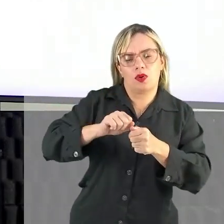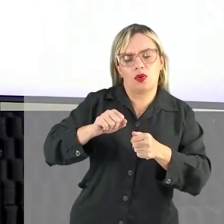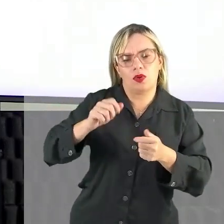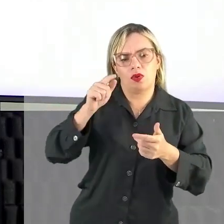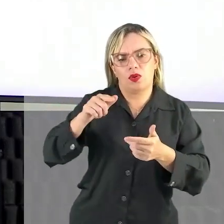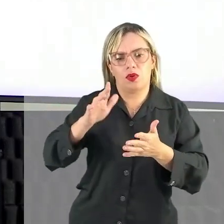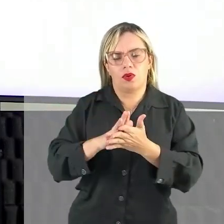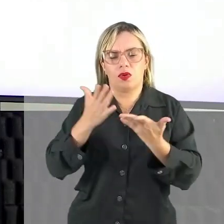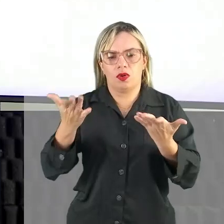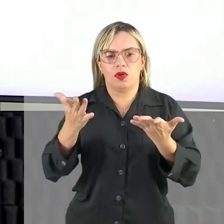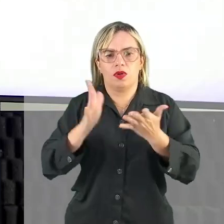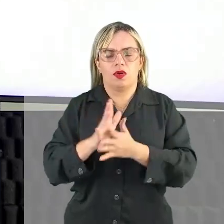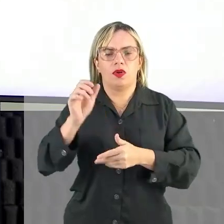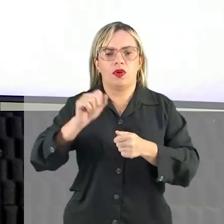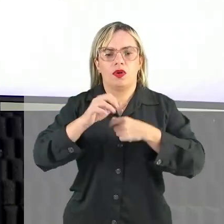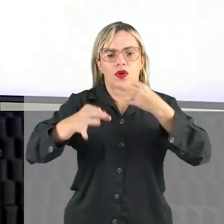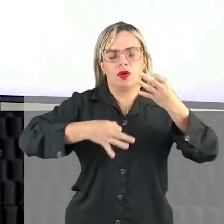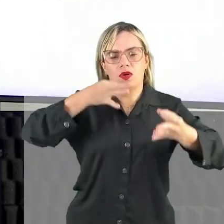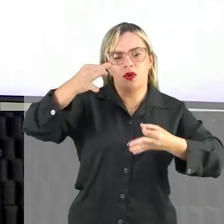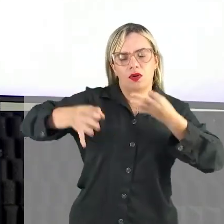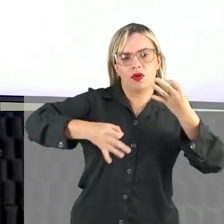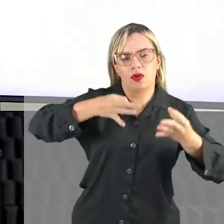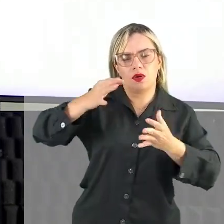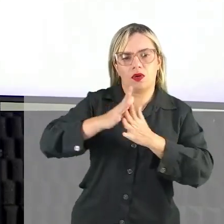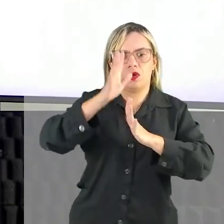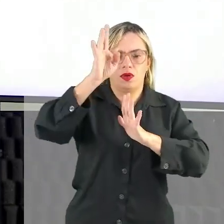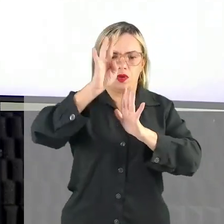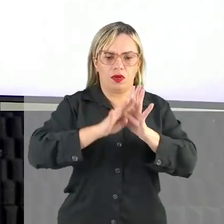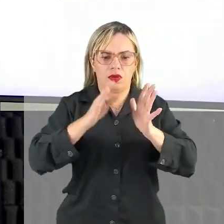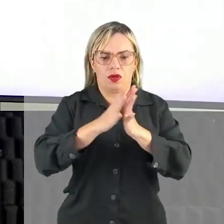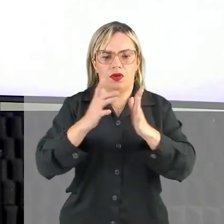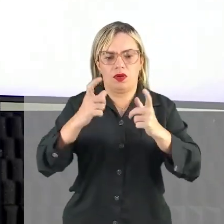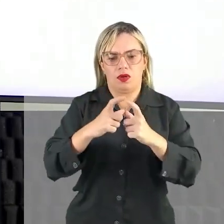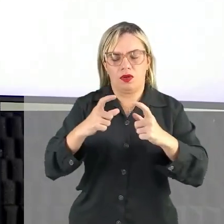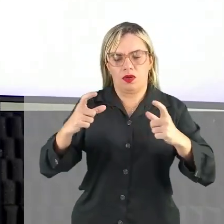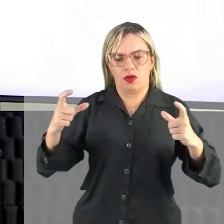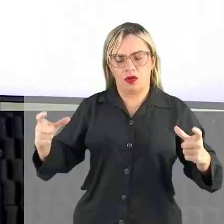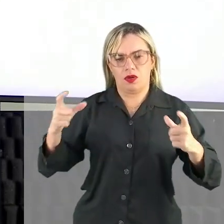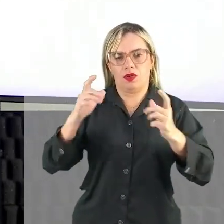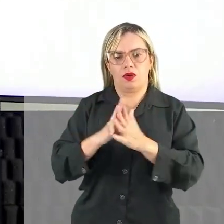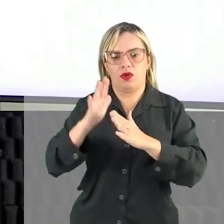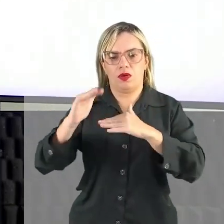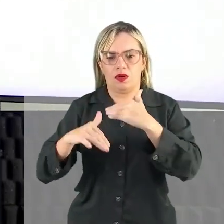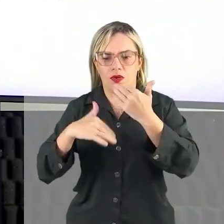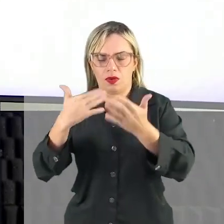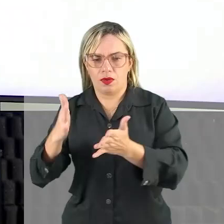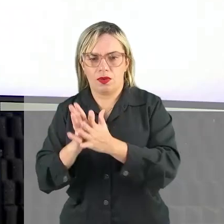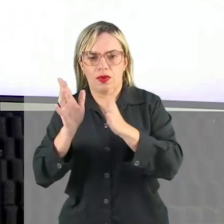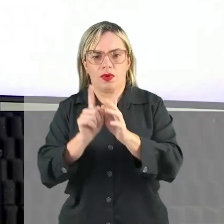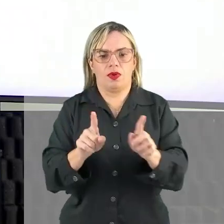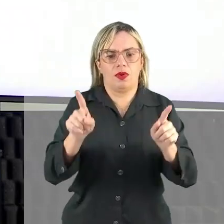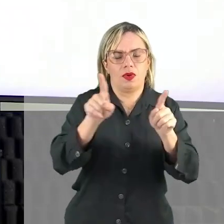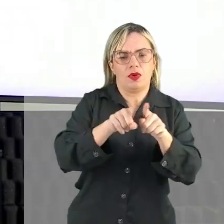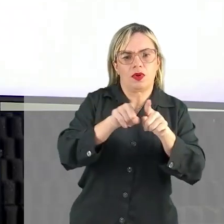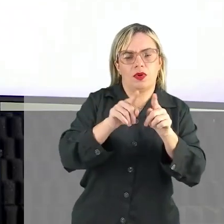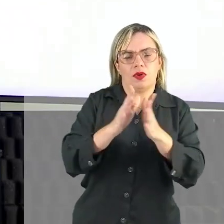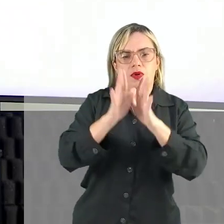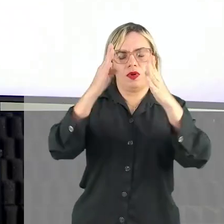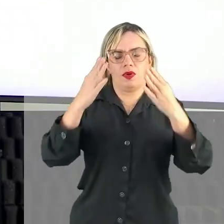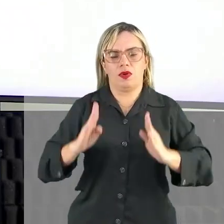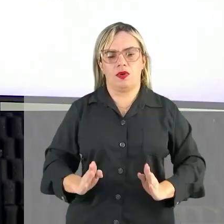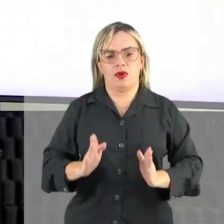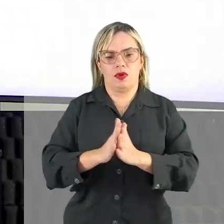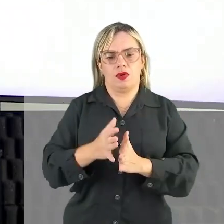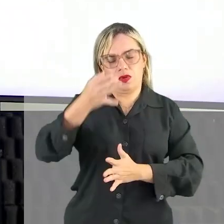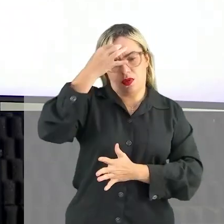operações que você faz para que esse texto cresça para que esse texto progrida também é analisado nessa